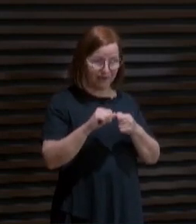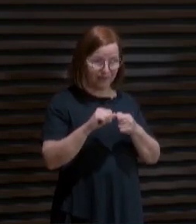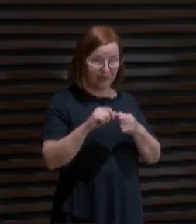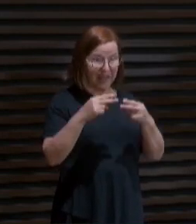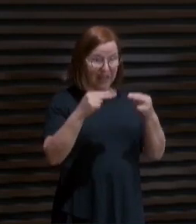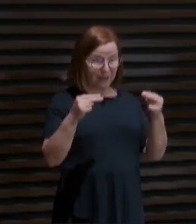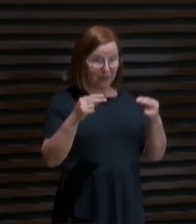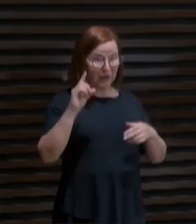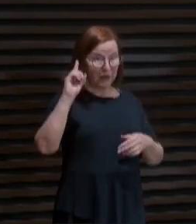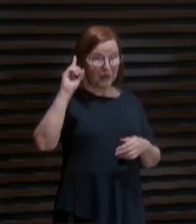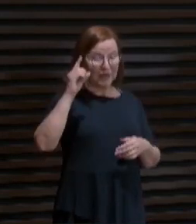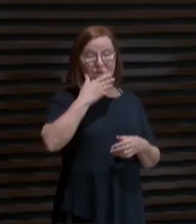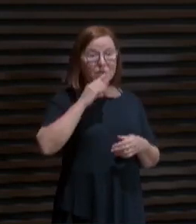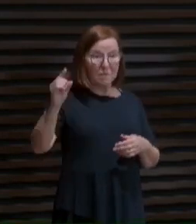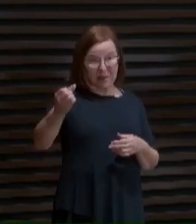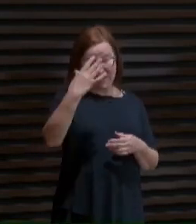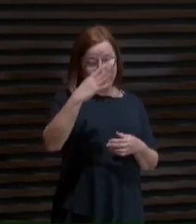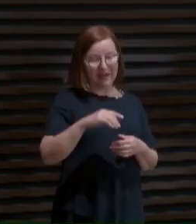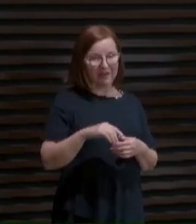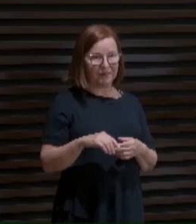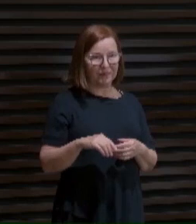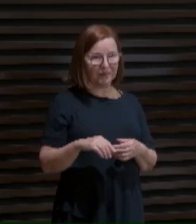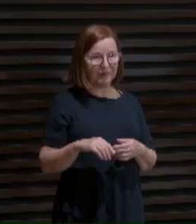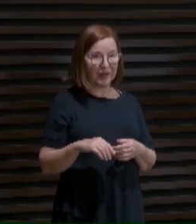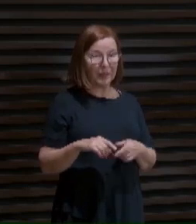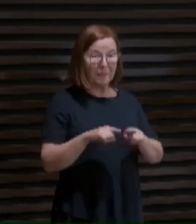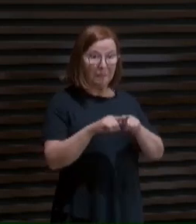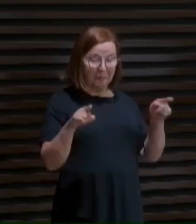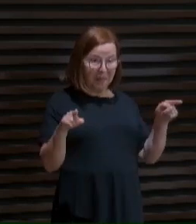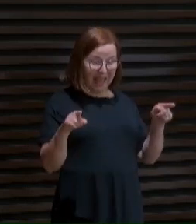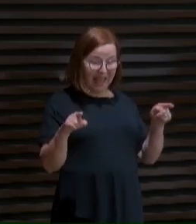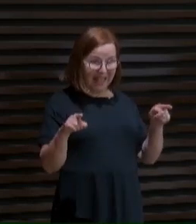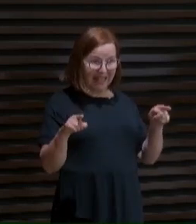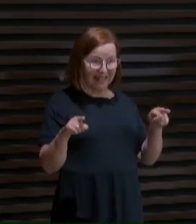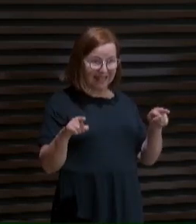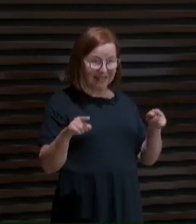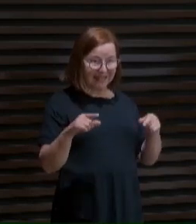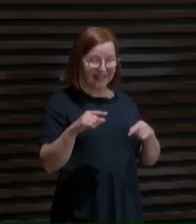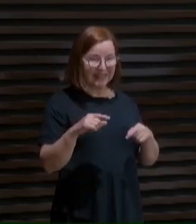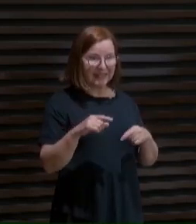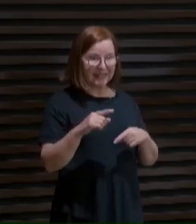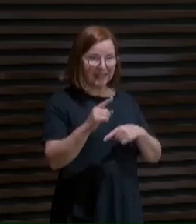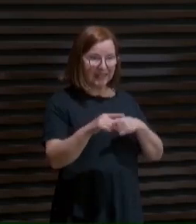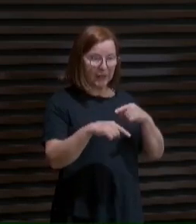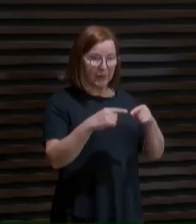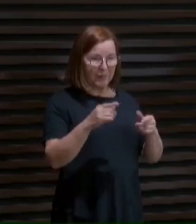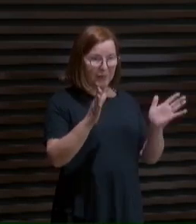inteiramente do Pai. Mas quando ele saiu daquela ideia